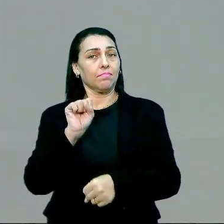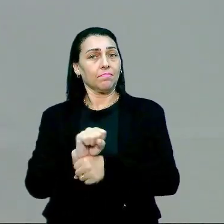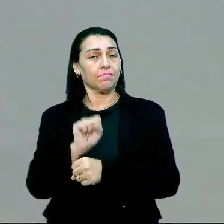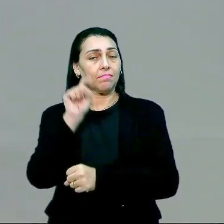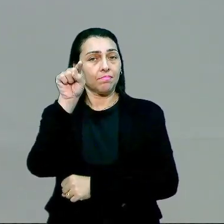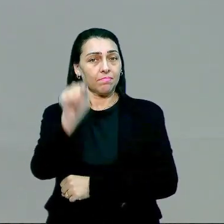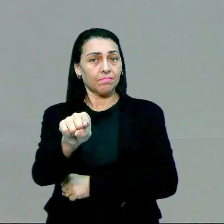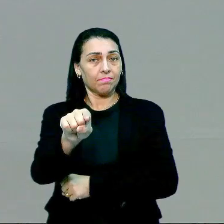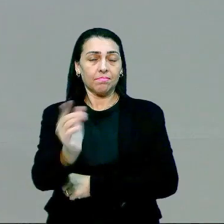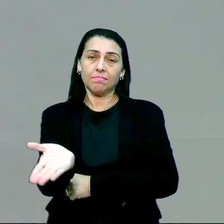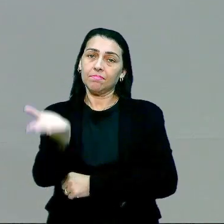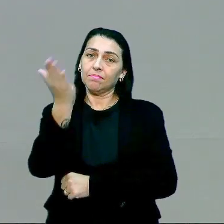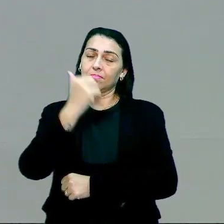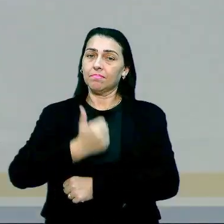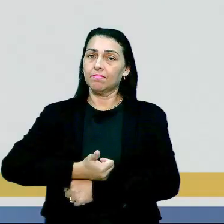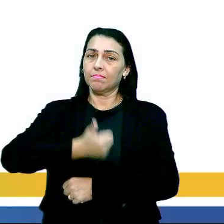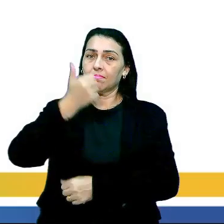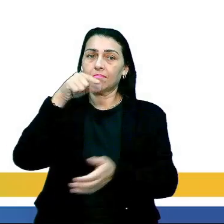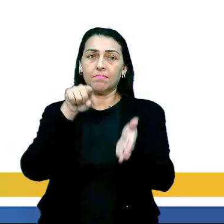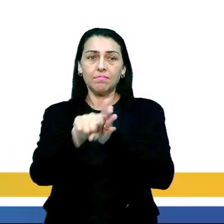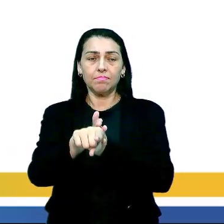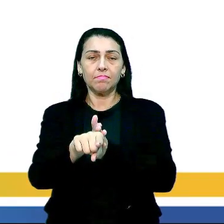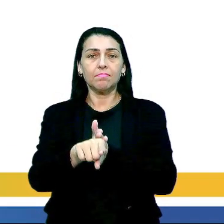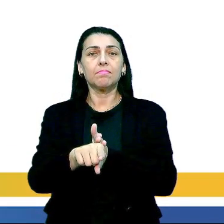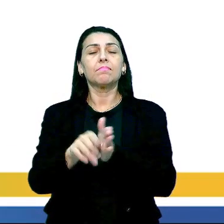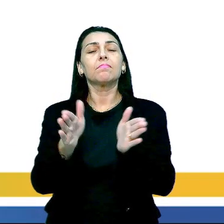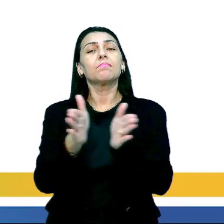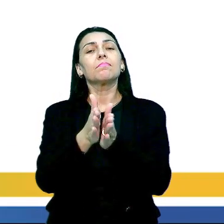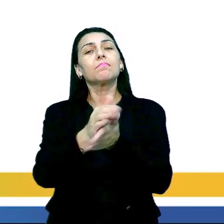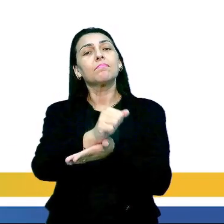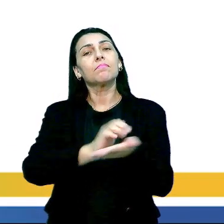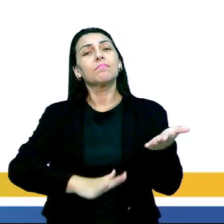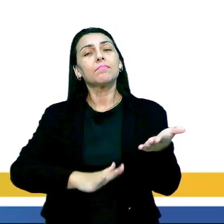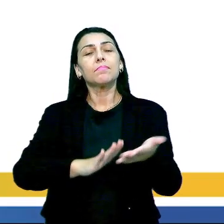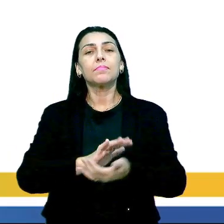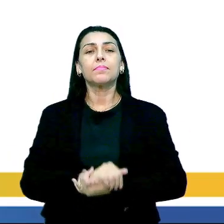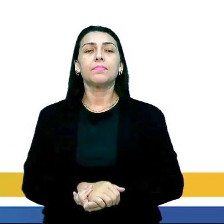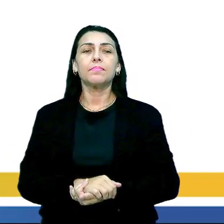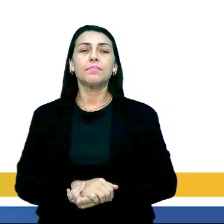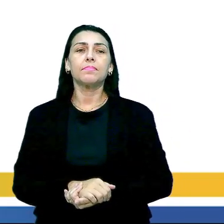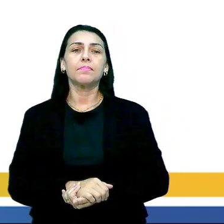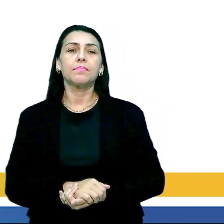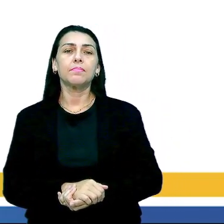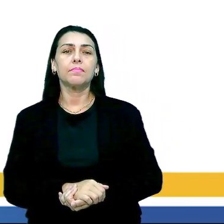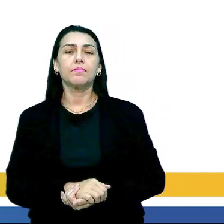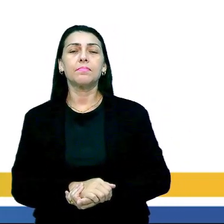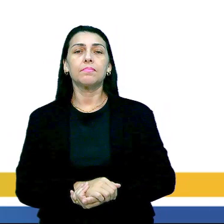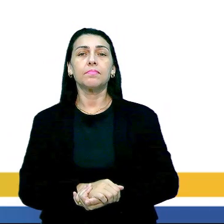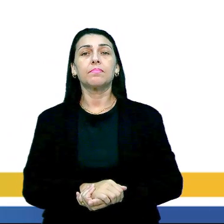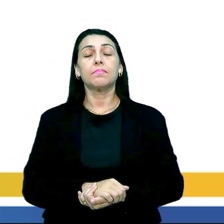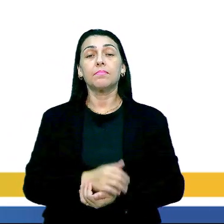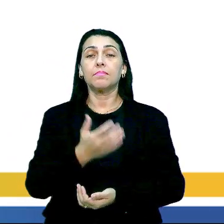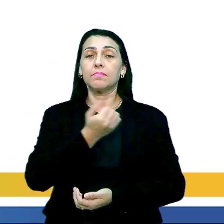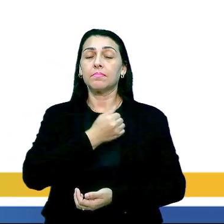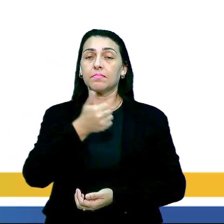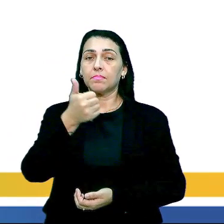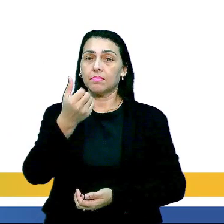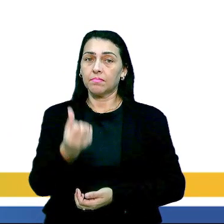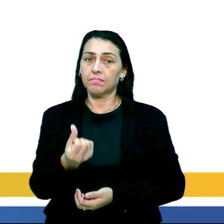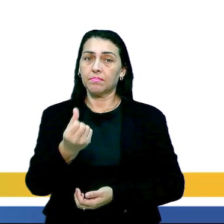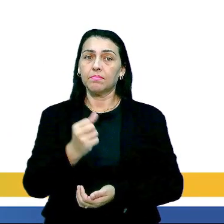você. Vamos para a nossa primeira questão do nosso Exercitando? Questão número